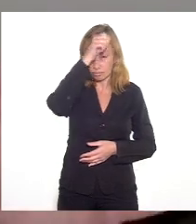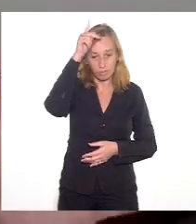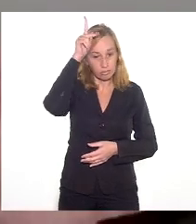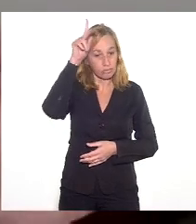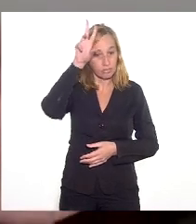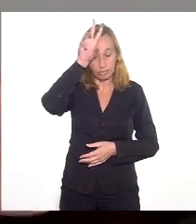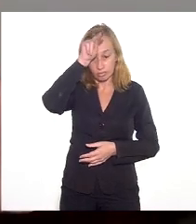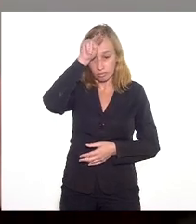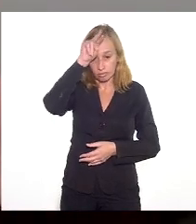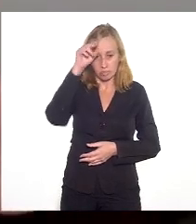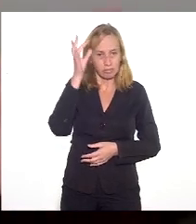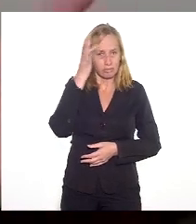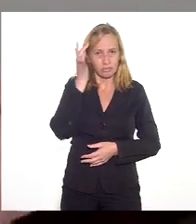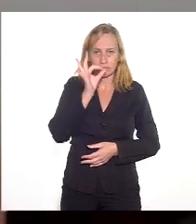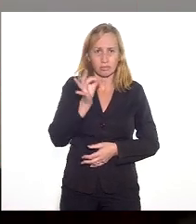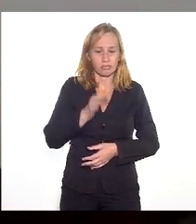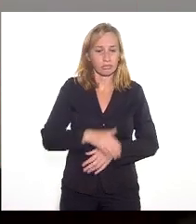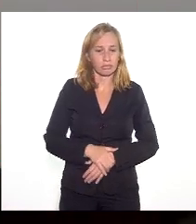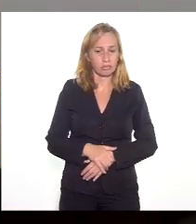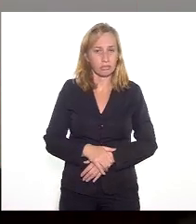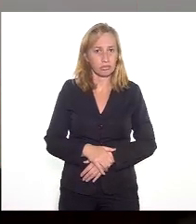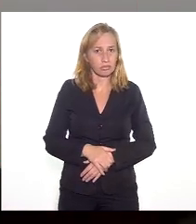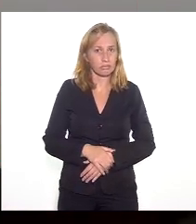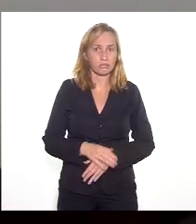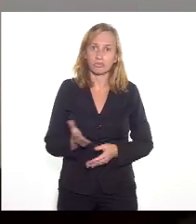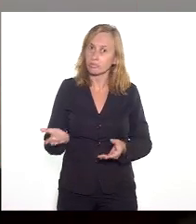não está dando para entender. Inclusive,